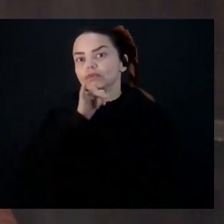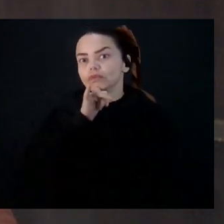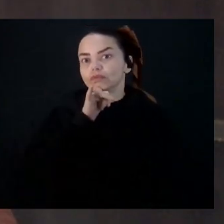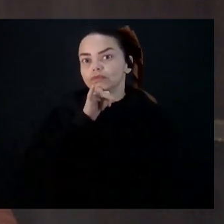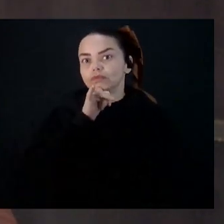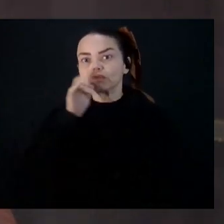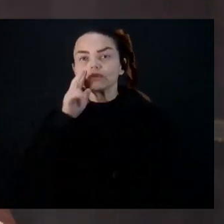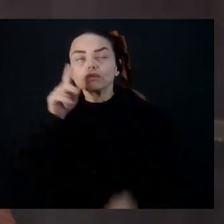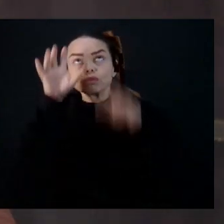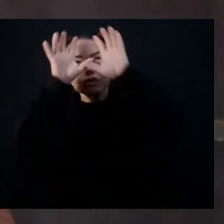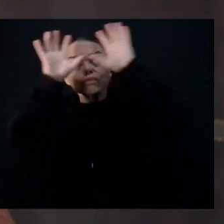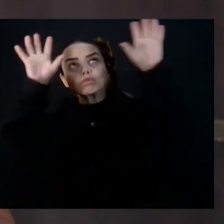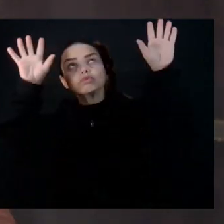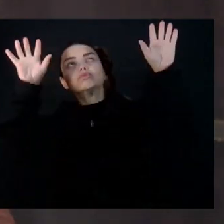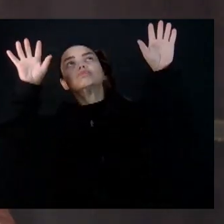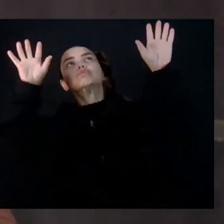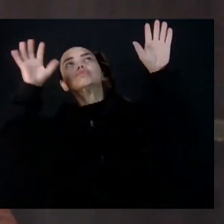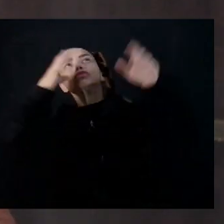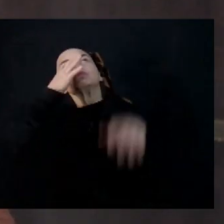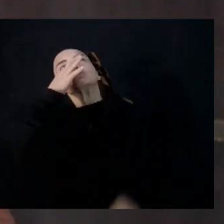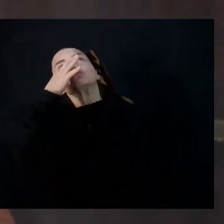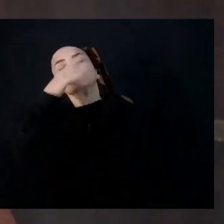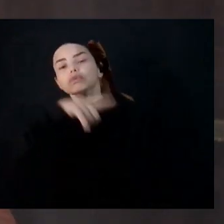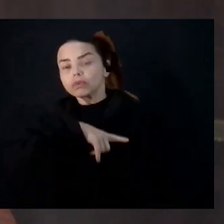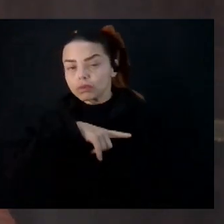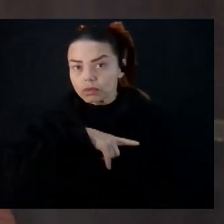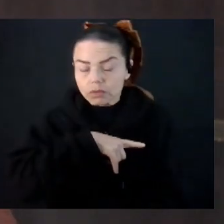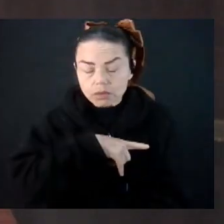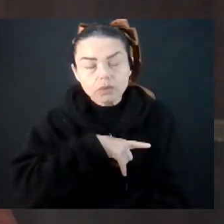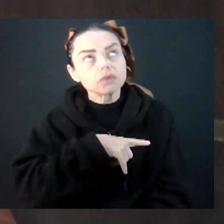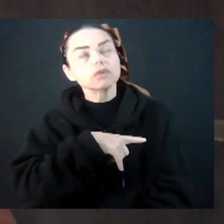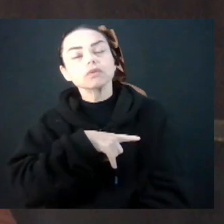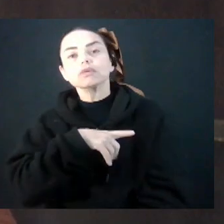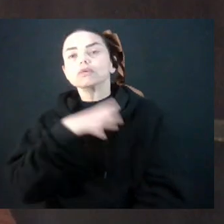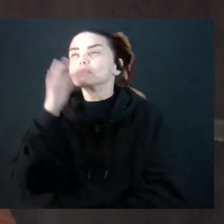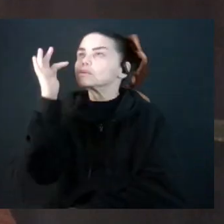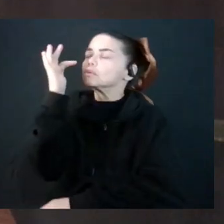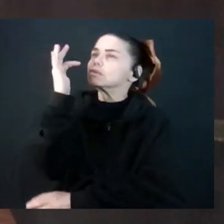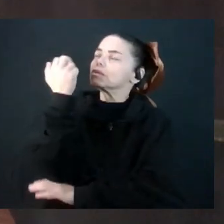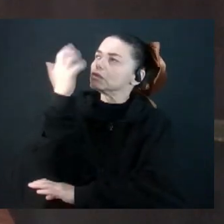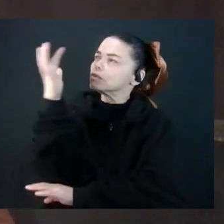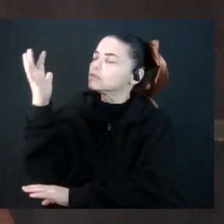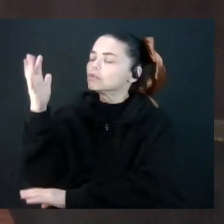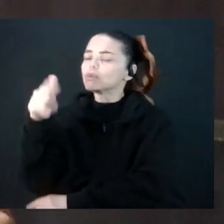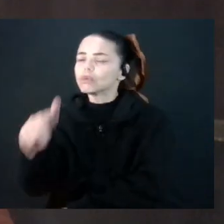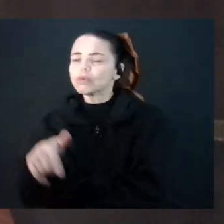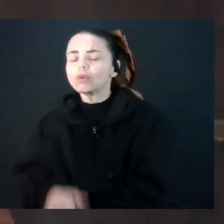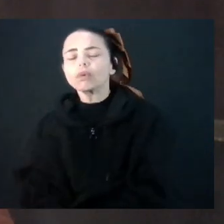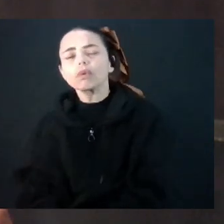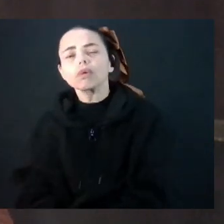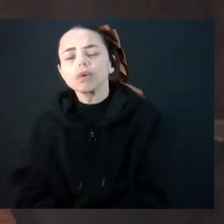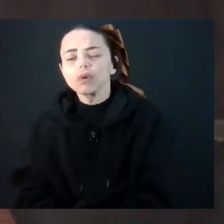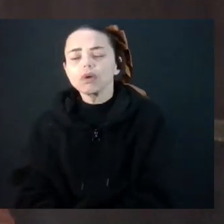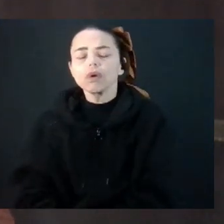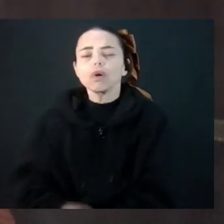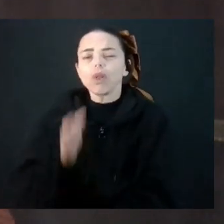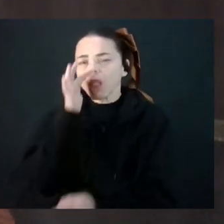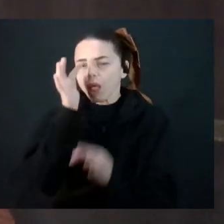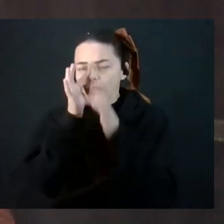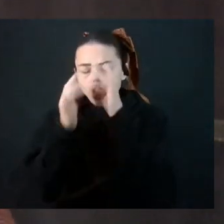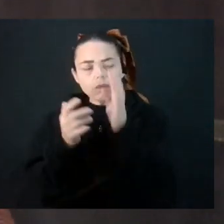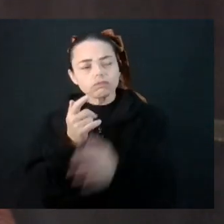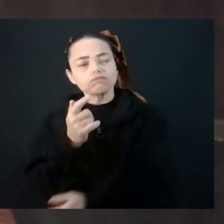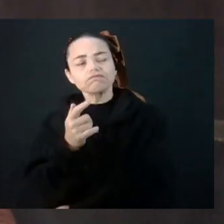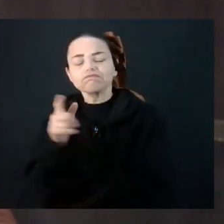hoje? Tinha alguma planta diferente na sua escola hoje? Então, assim, são perguntas que, assim, até